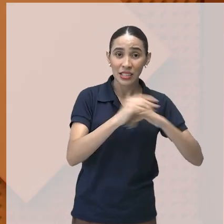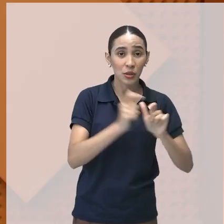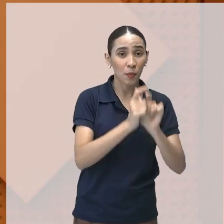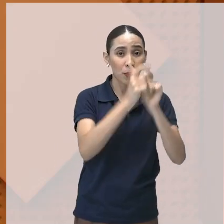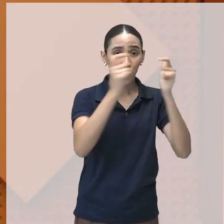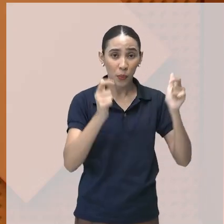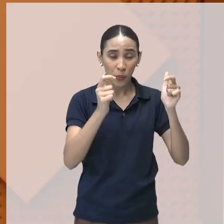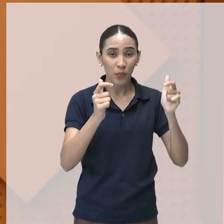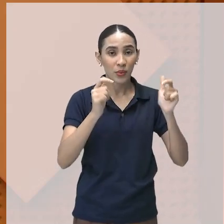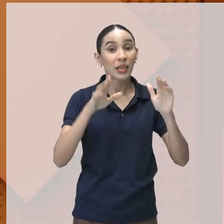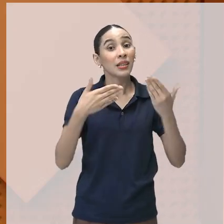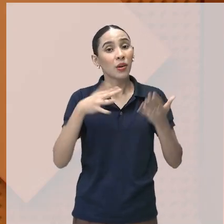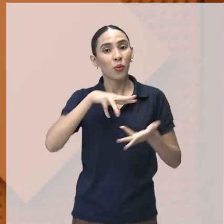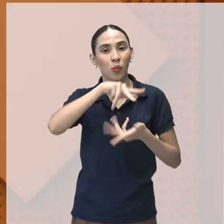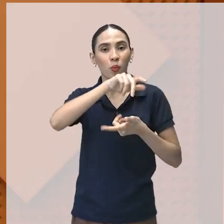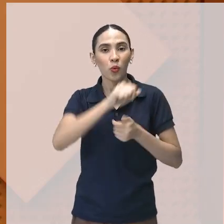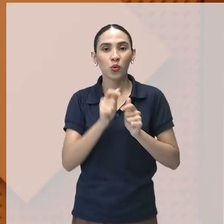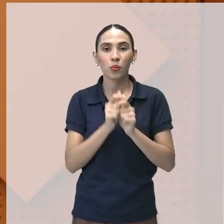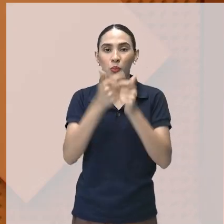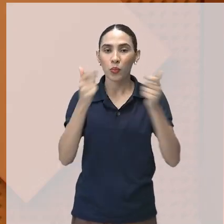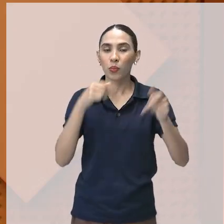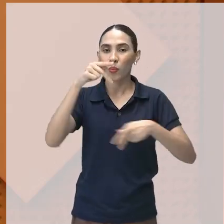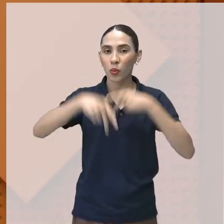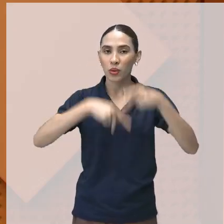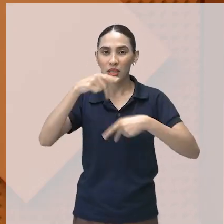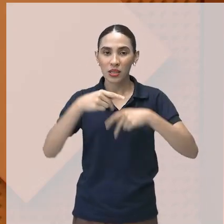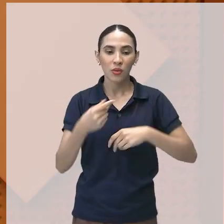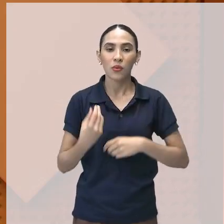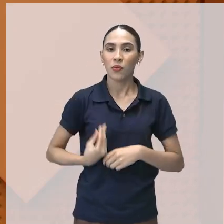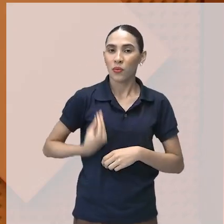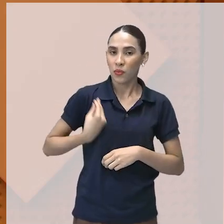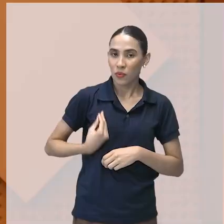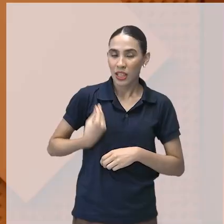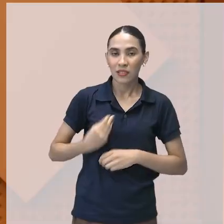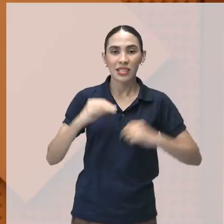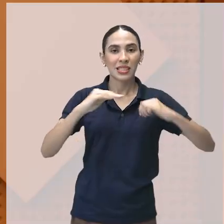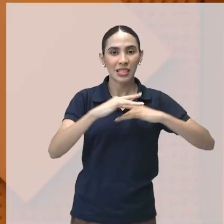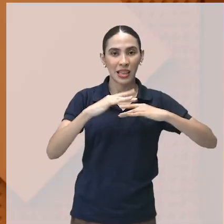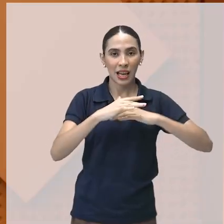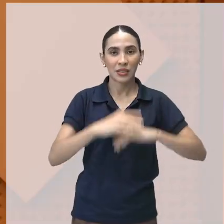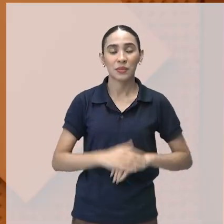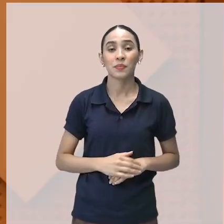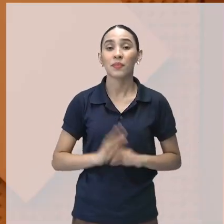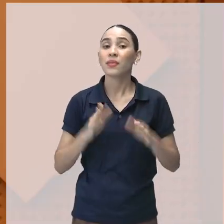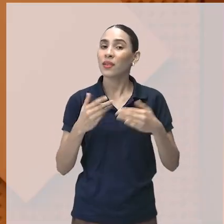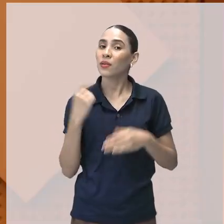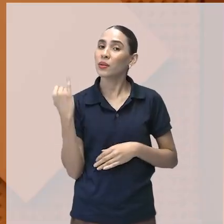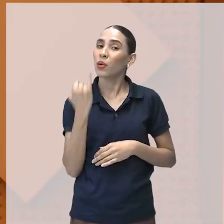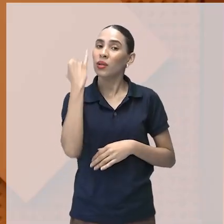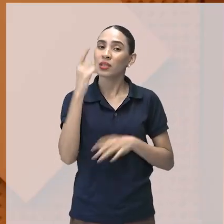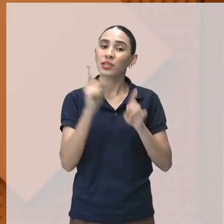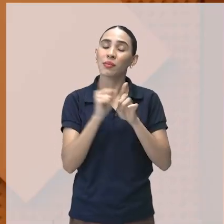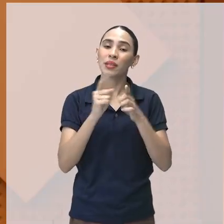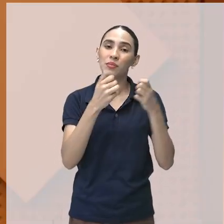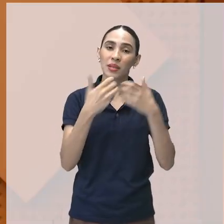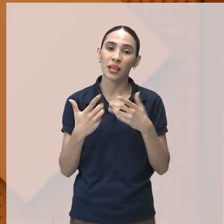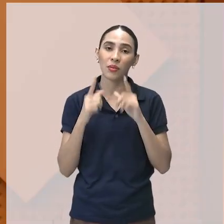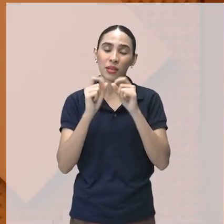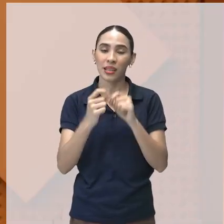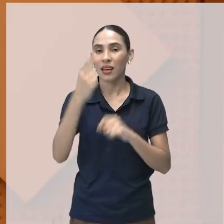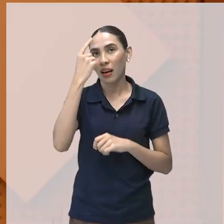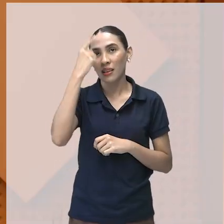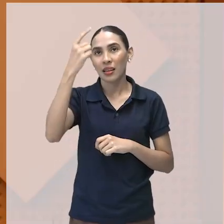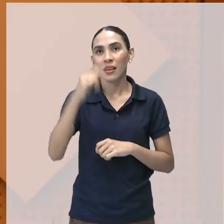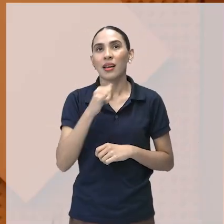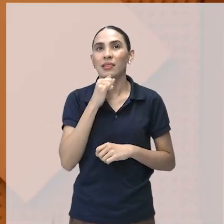vez mais urbano, com a maior parte da população vivendo ali nas cidades. É importante destacar que essa ideia